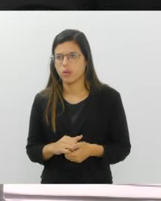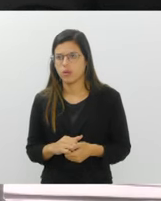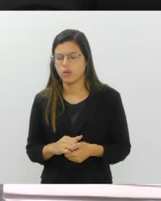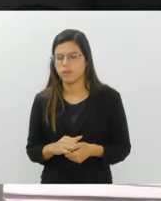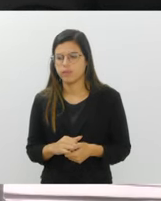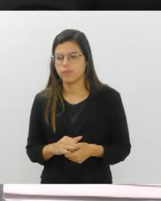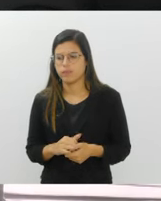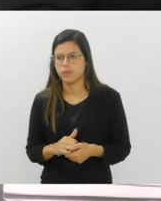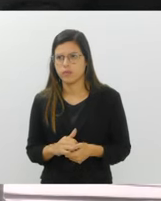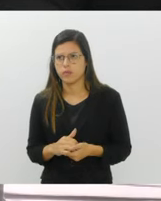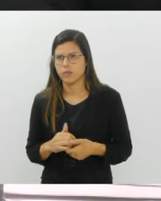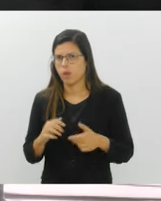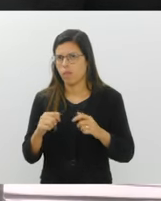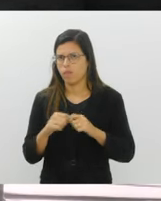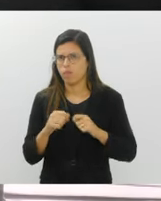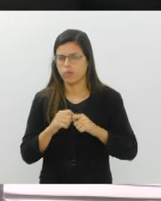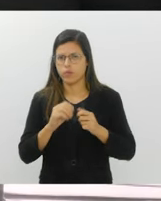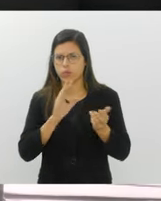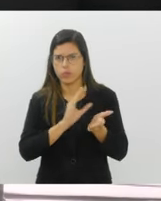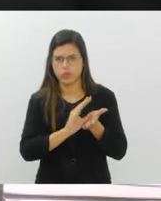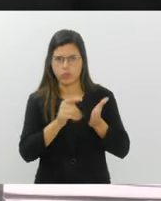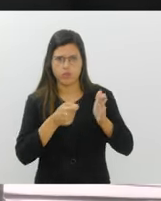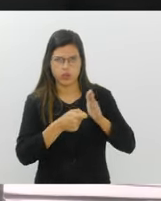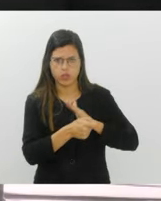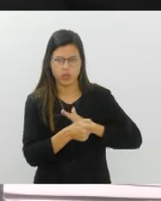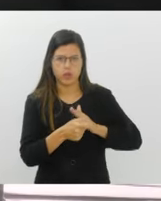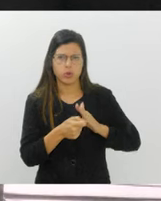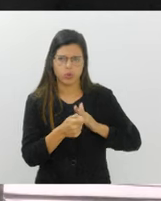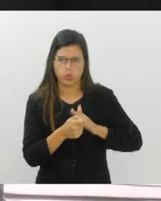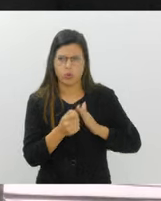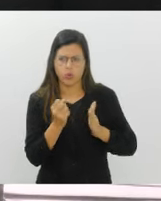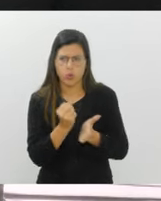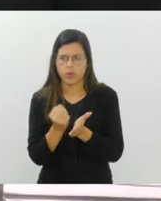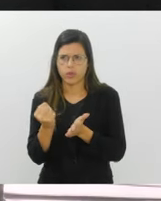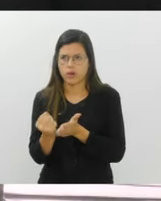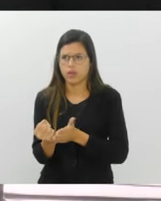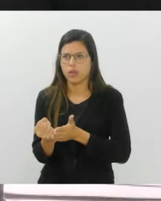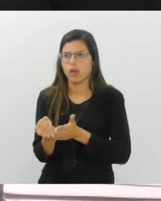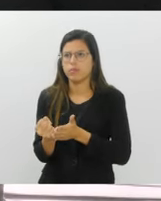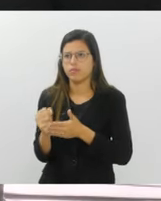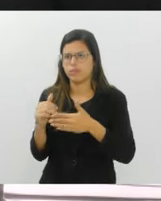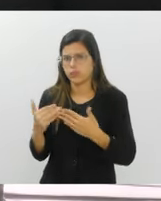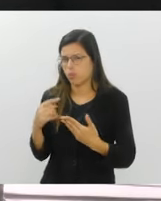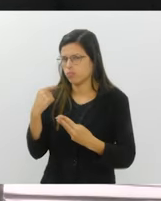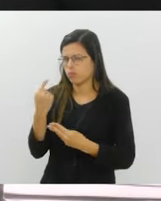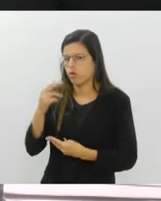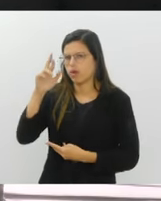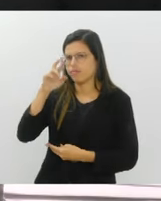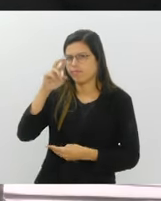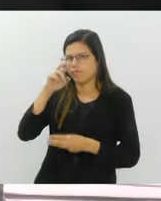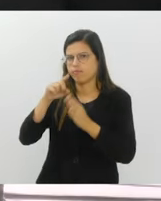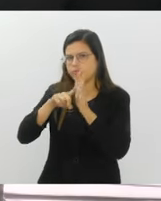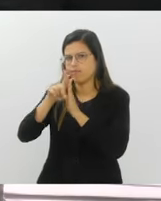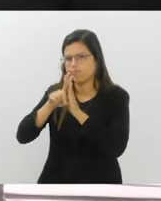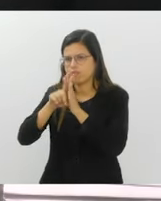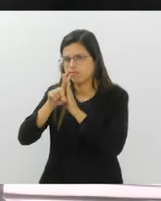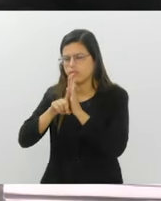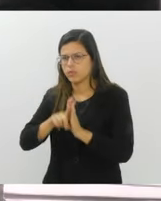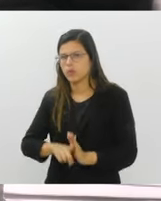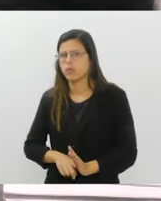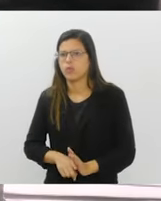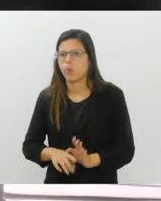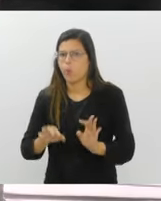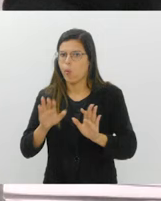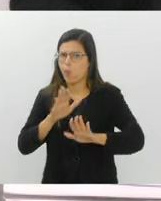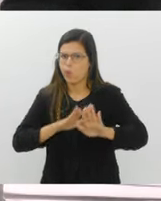da não realização dos investimentos contratados. Então, a agência apurou com muito cuidado, com muita precisão, qual